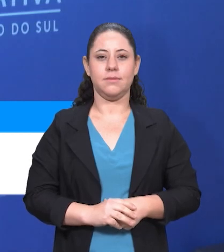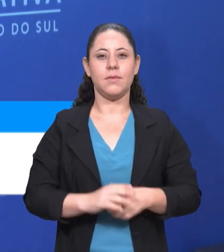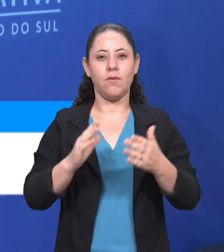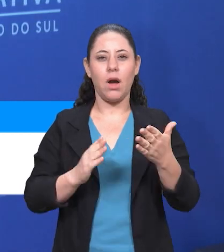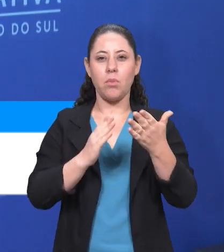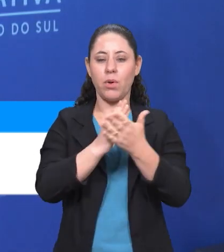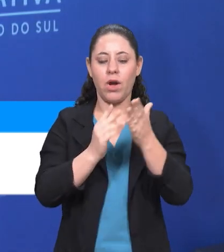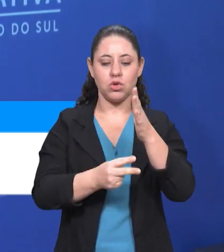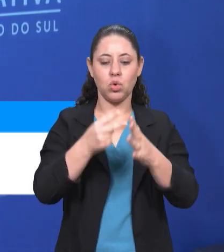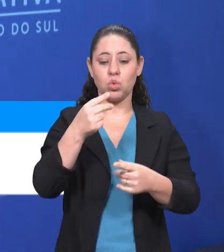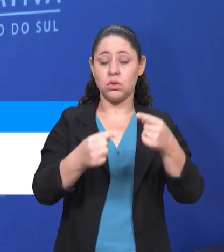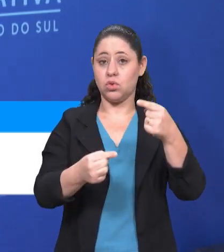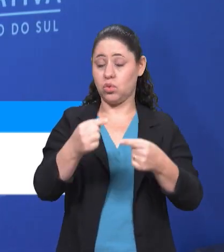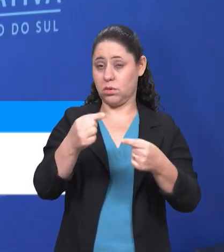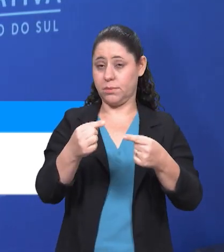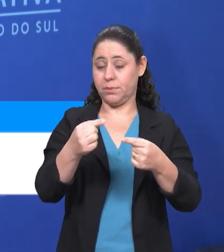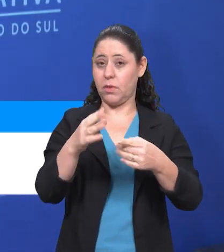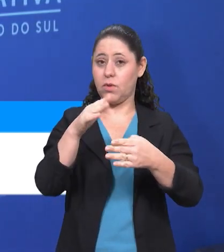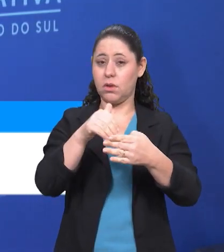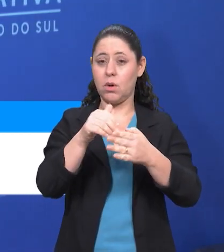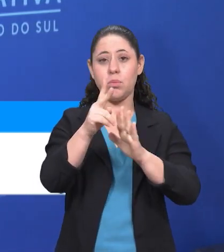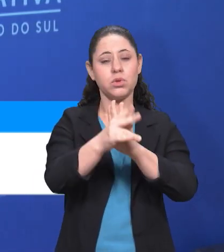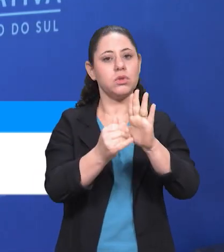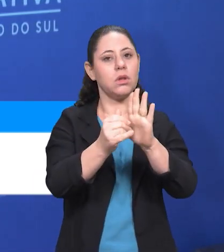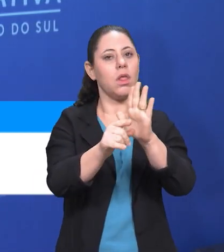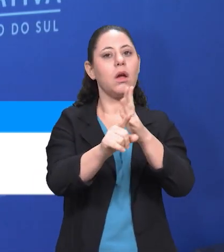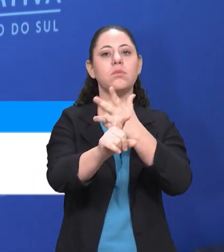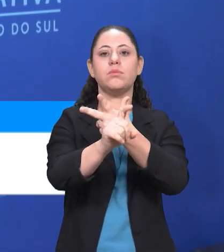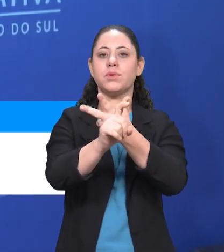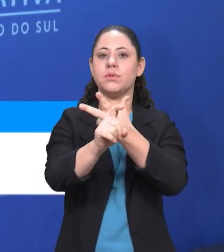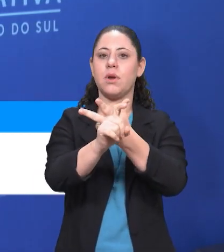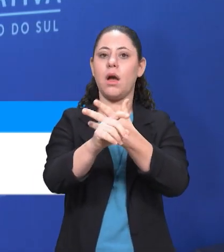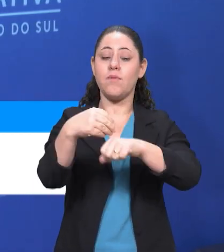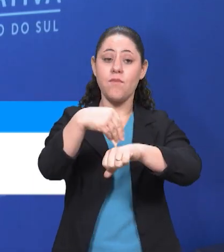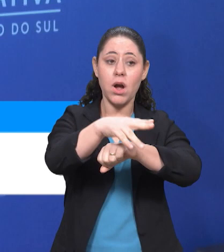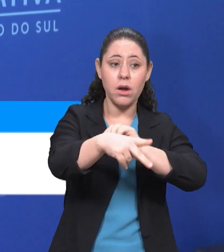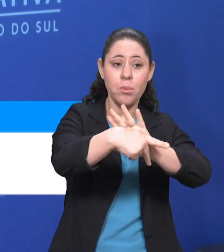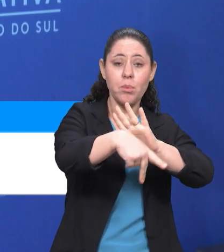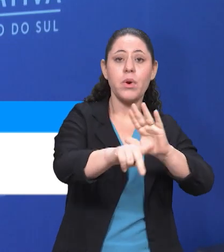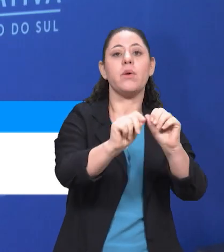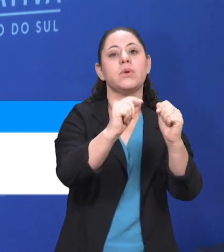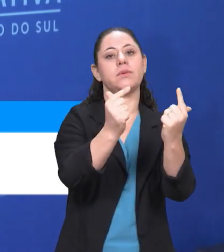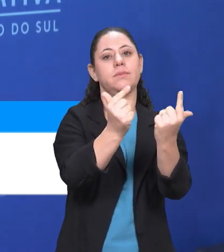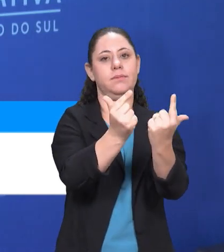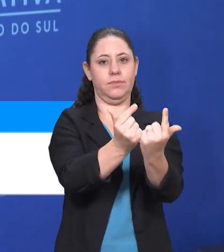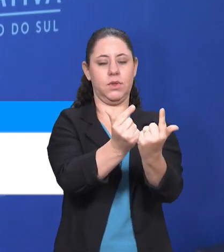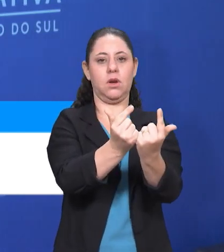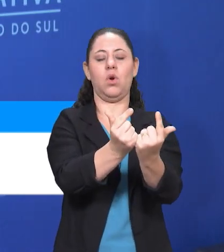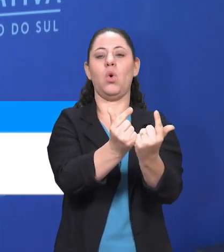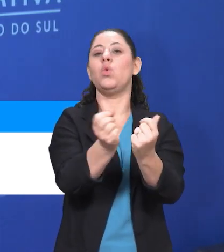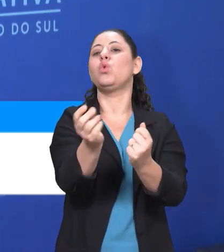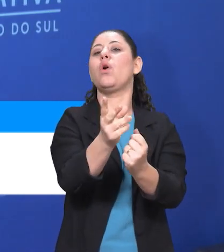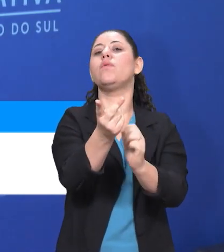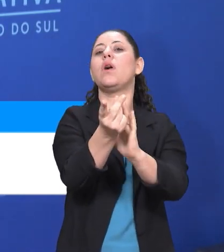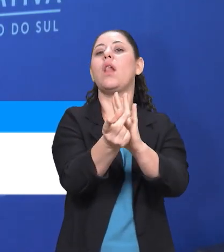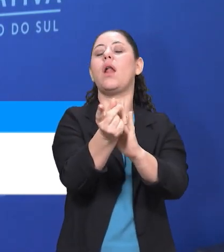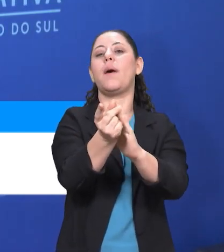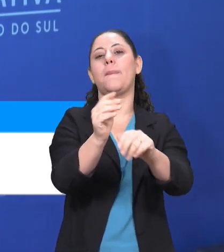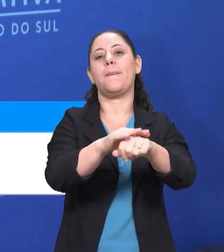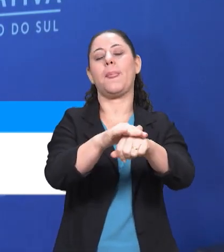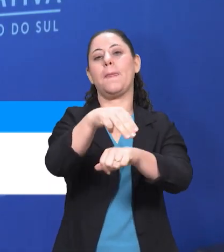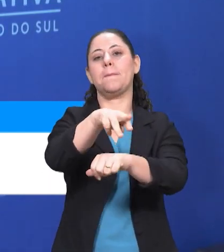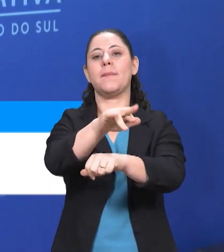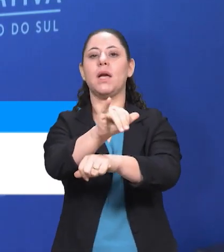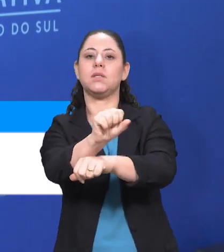foi aprovado em segunda votação projeto de lei do Poder Executivo enviado à Assembleia Legislativa com o novo valor do mais